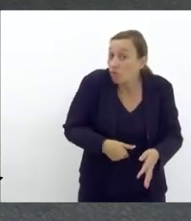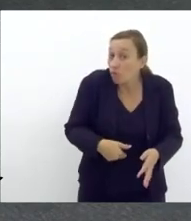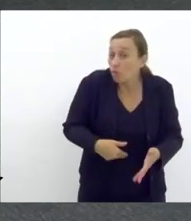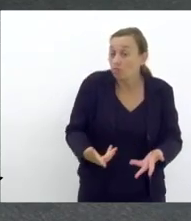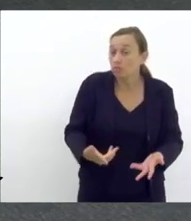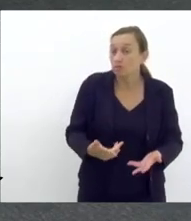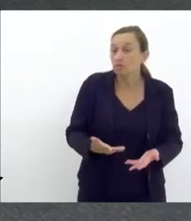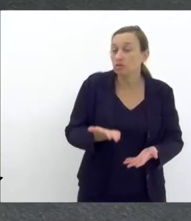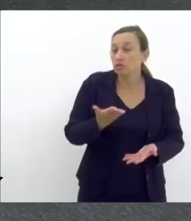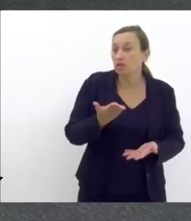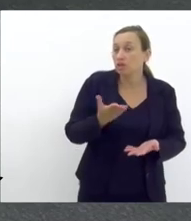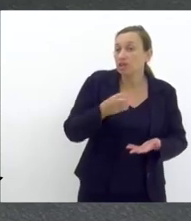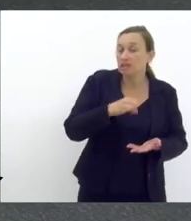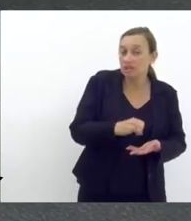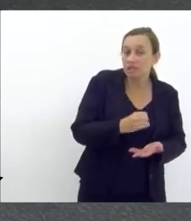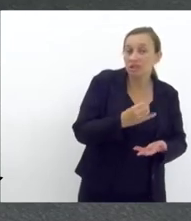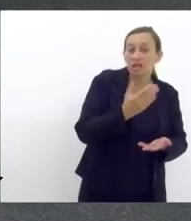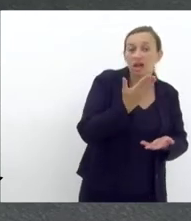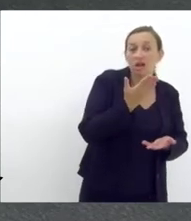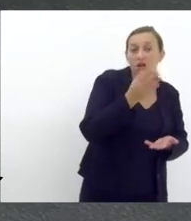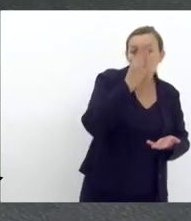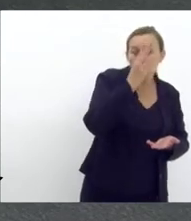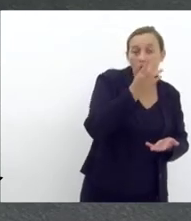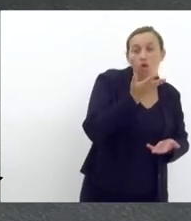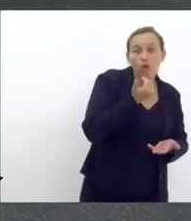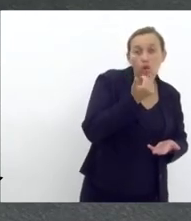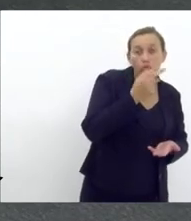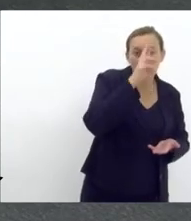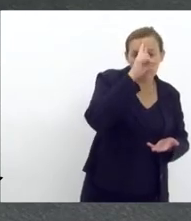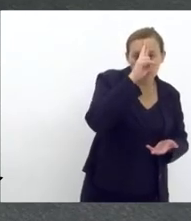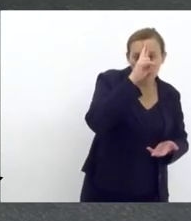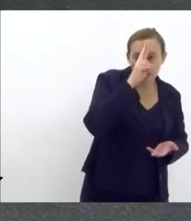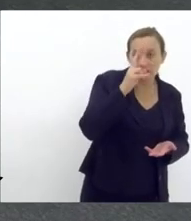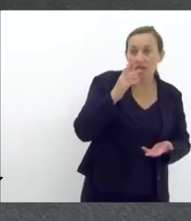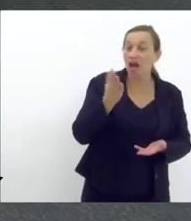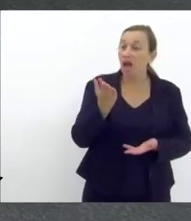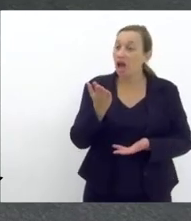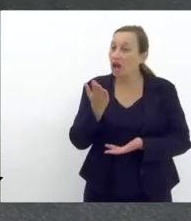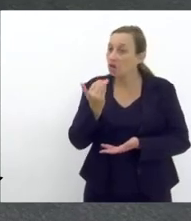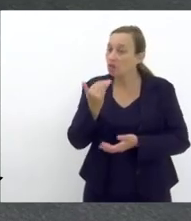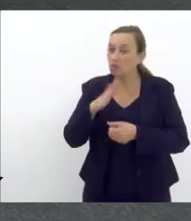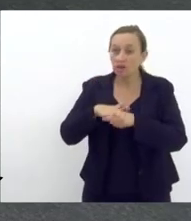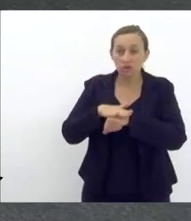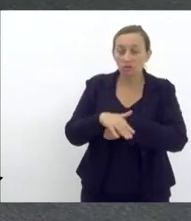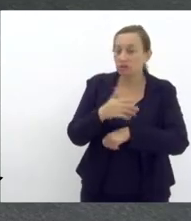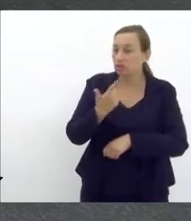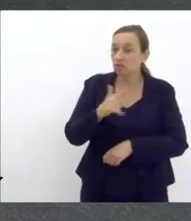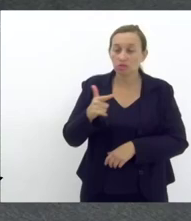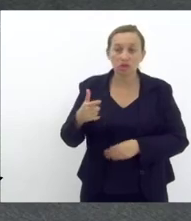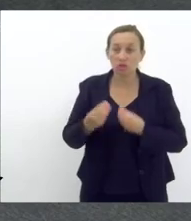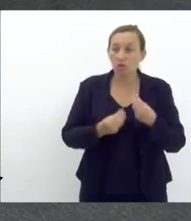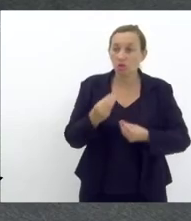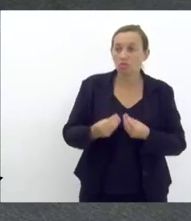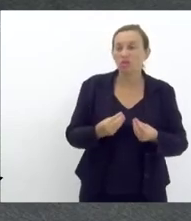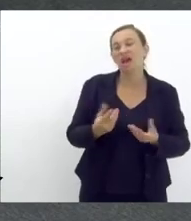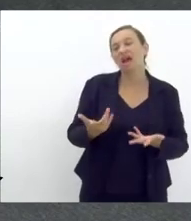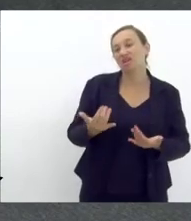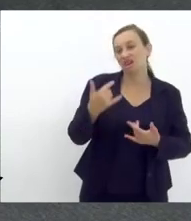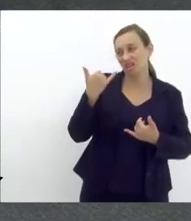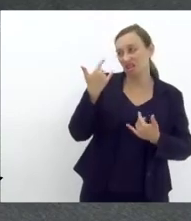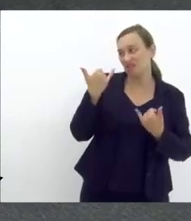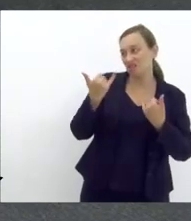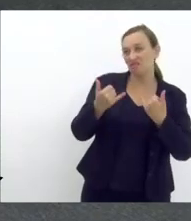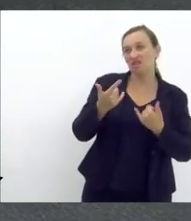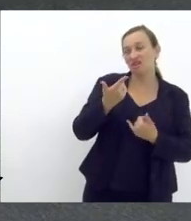se almoçar num janta e se jantar no almoça e política de sem vergonhice é pegar joia que deveria